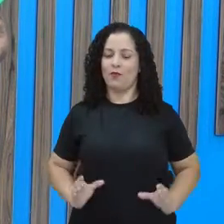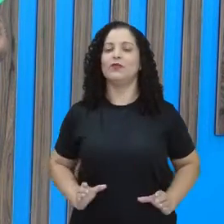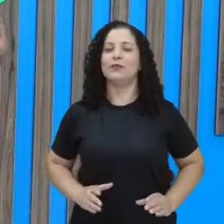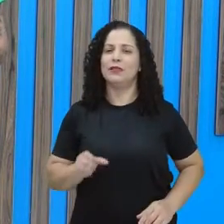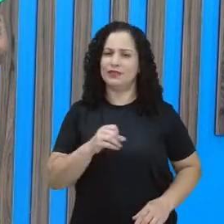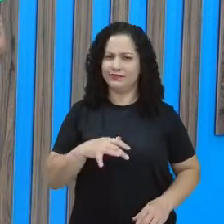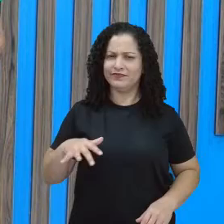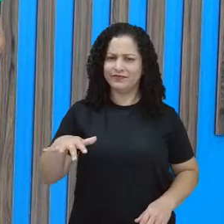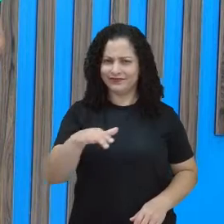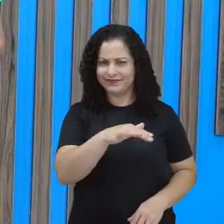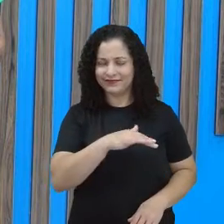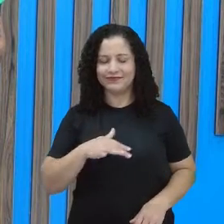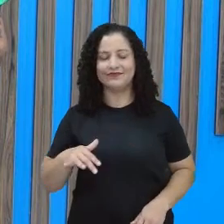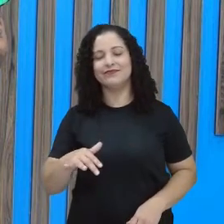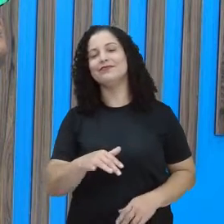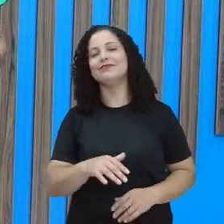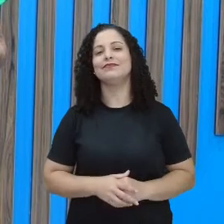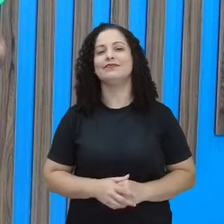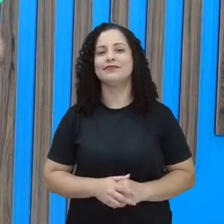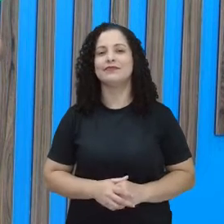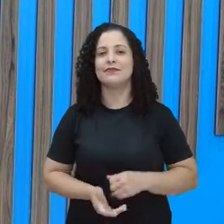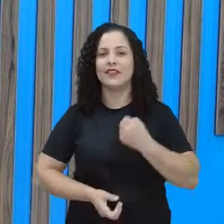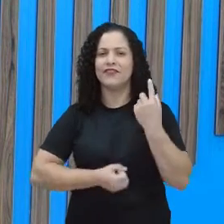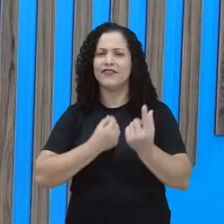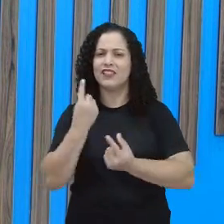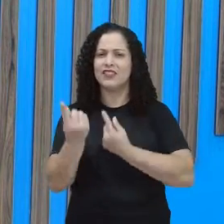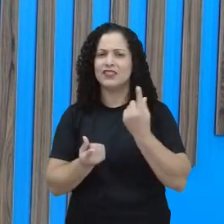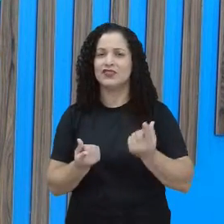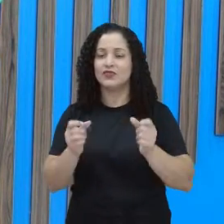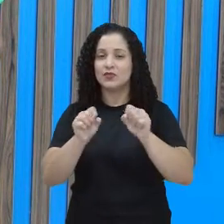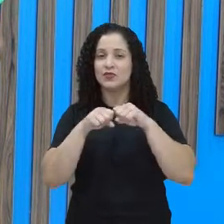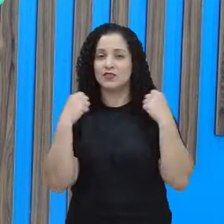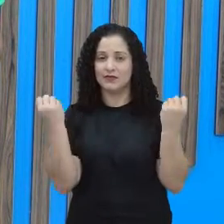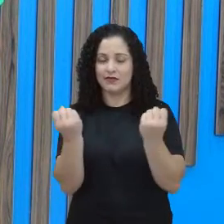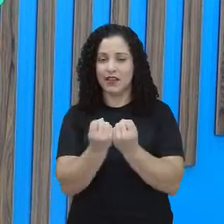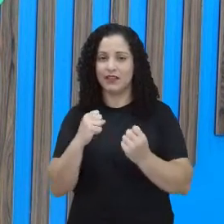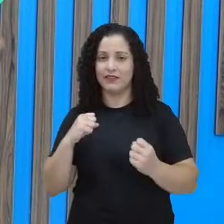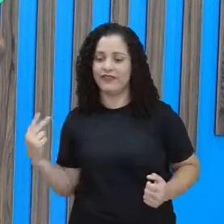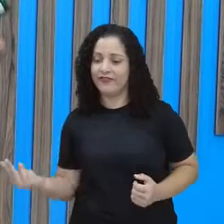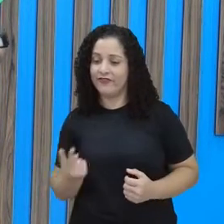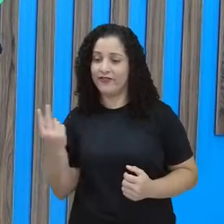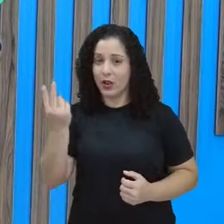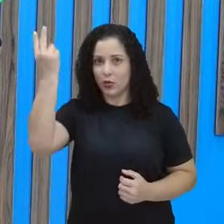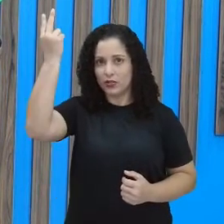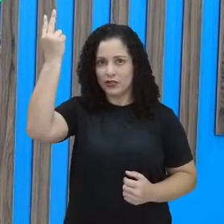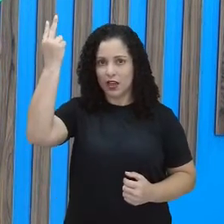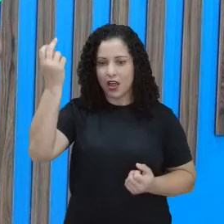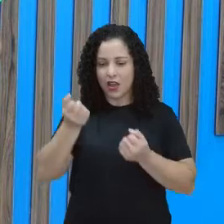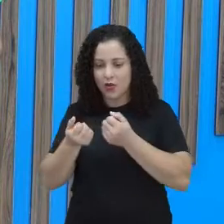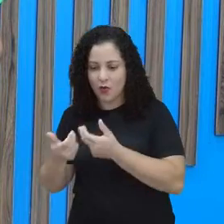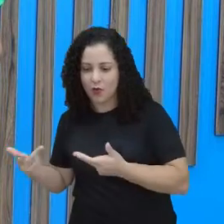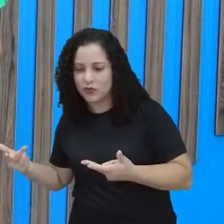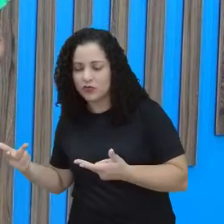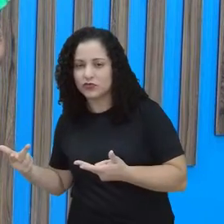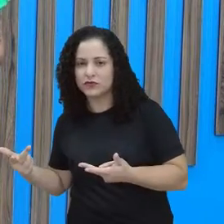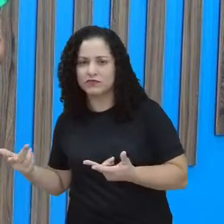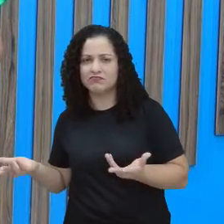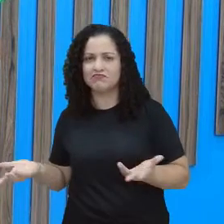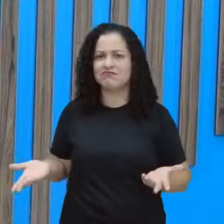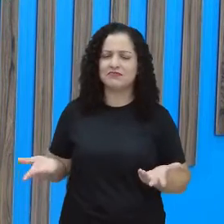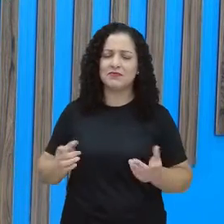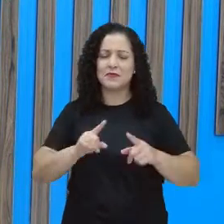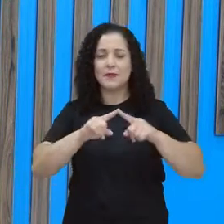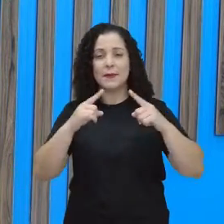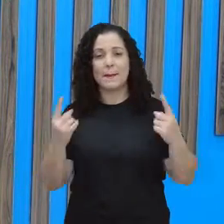né? E muitas vezes a sociedade costuma valorizar mais uma fase do que outra. Mas está mais do que